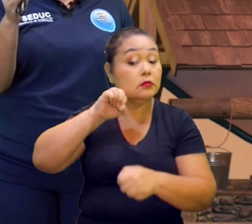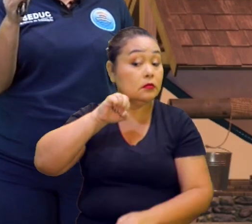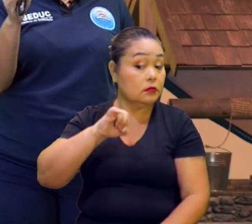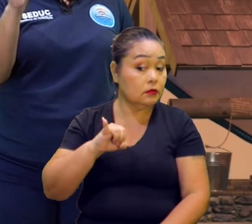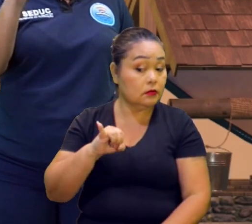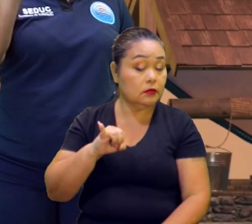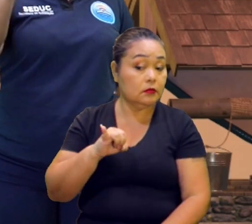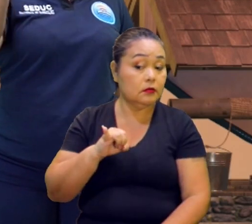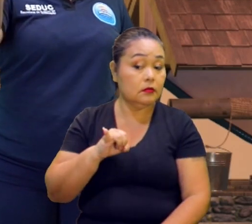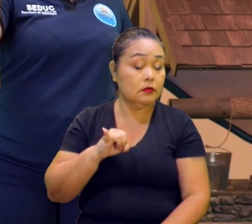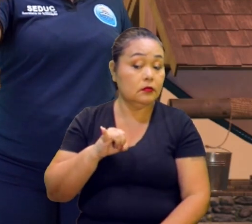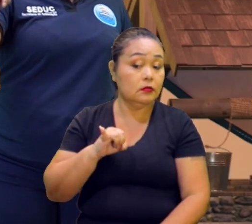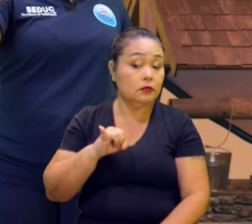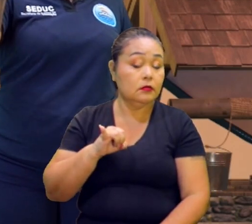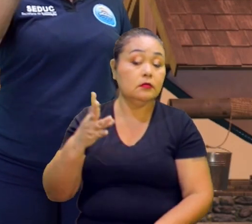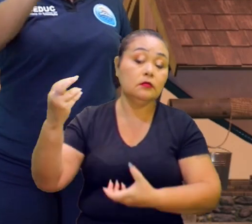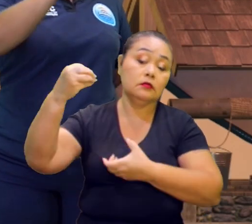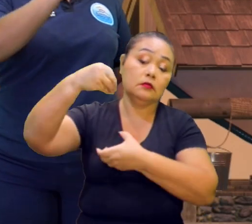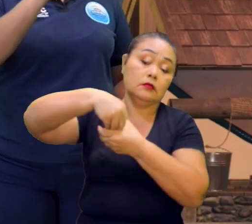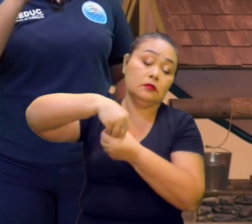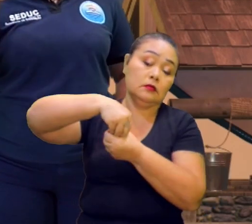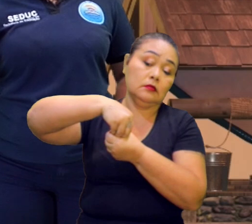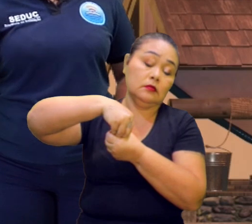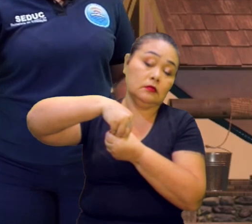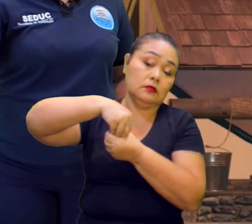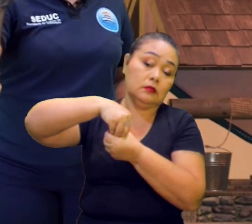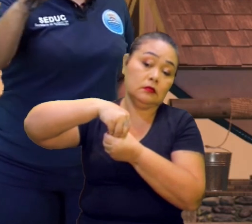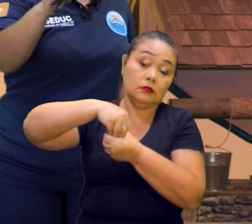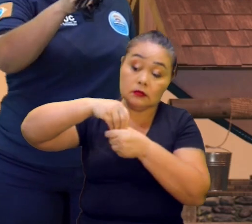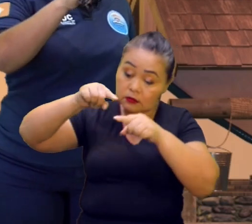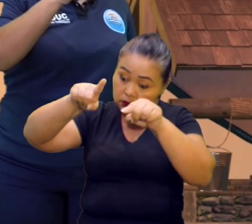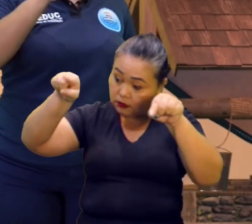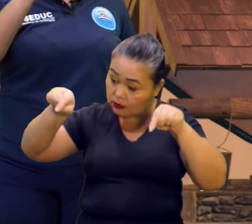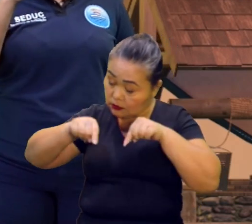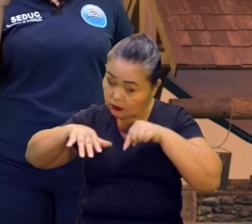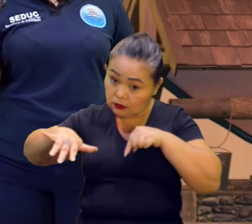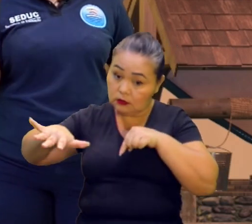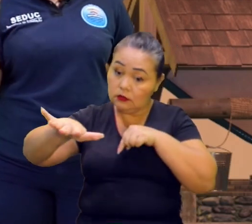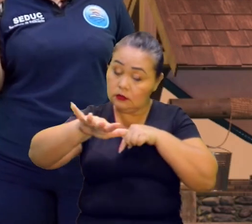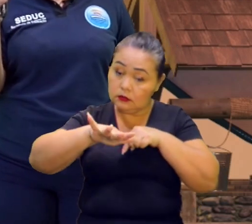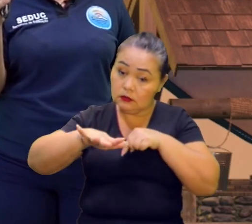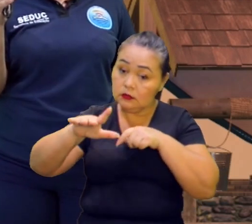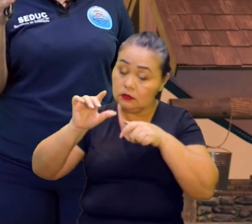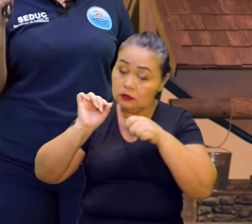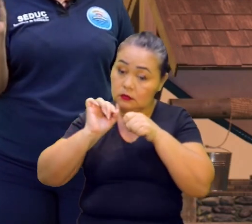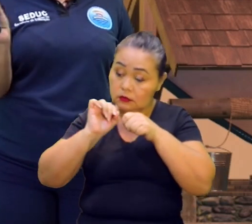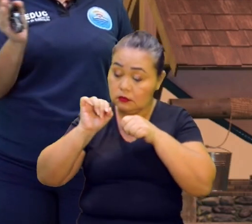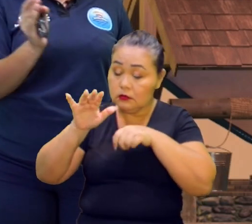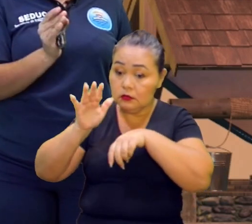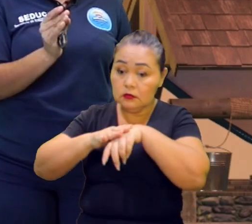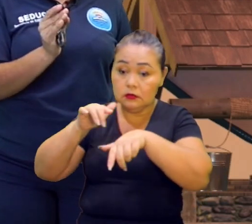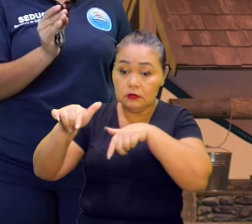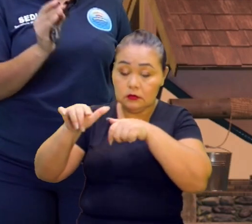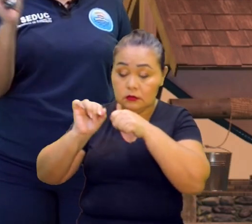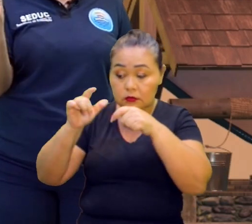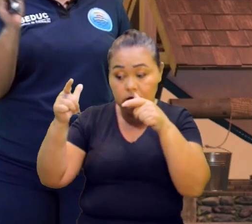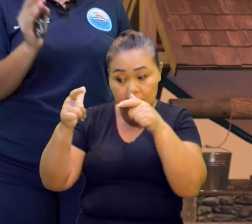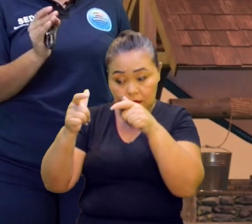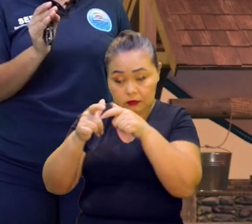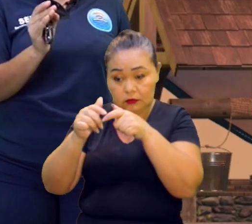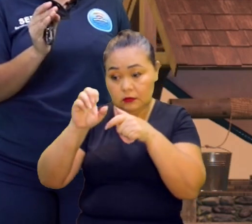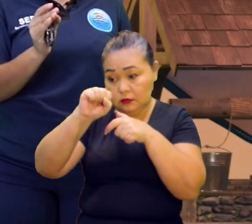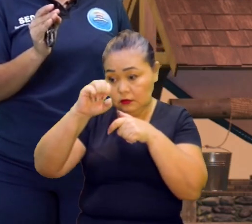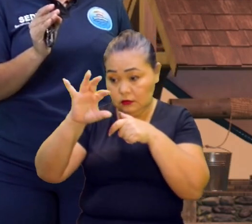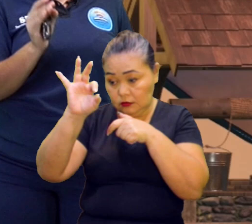se dentro dessa área, desse local que eles estão querendo fazer esse trabalho, essa redução de 80%